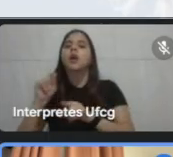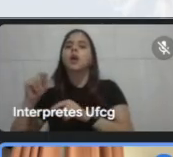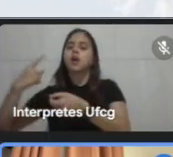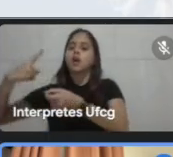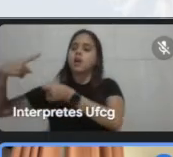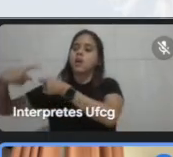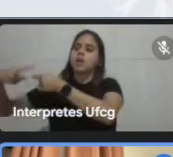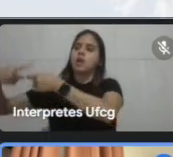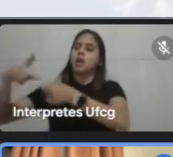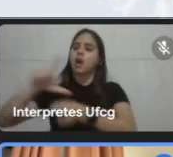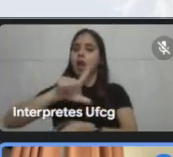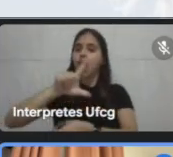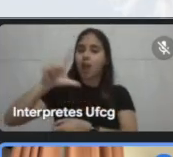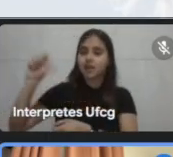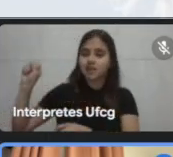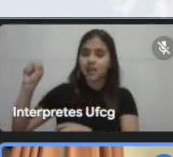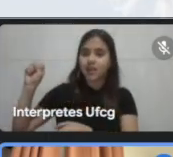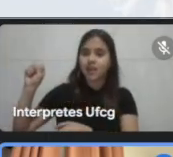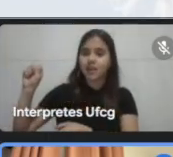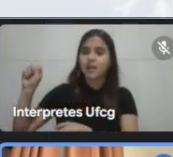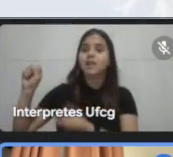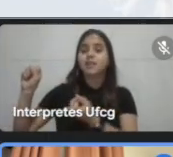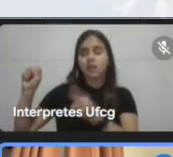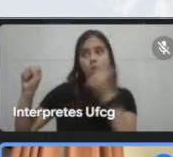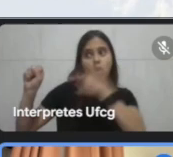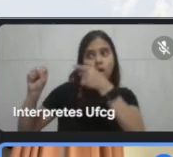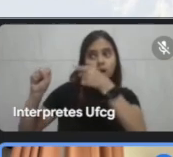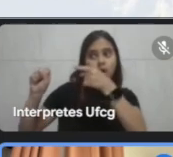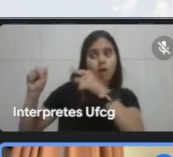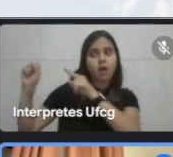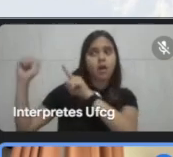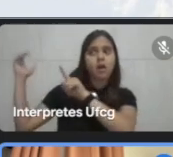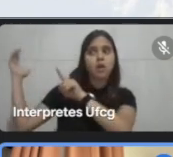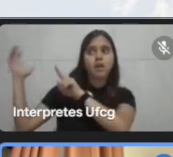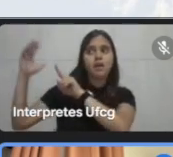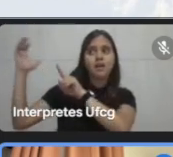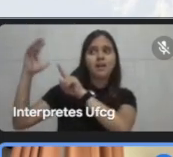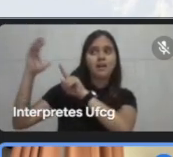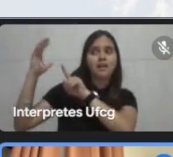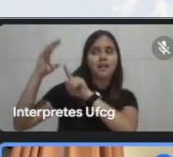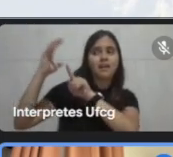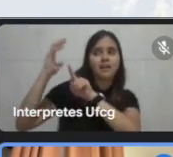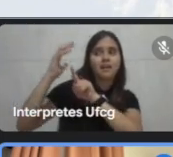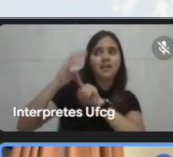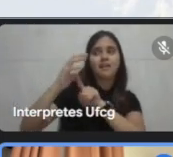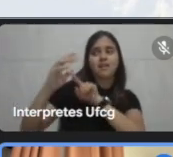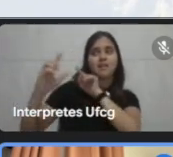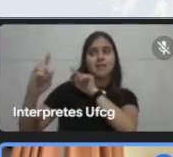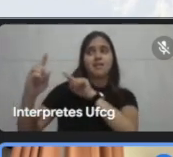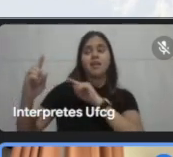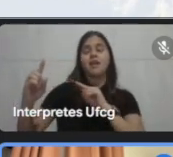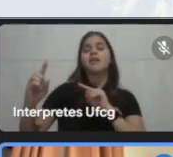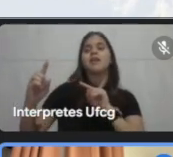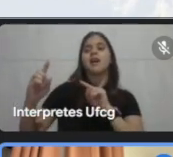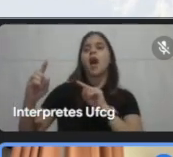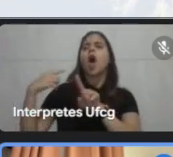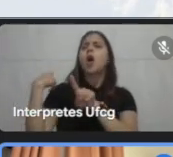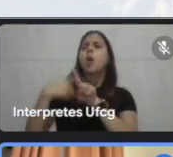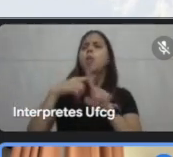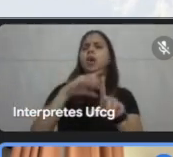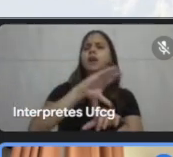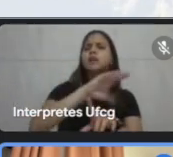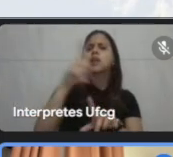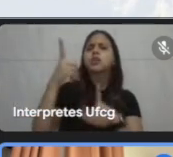vários condomínios. Então, aquela influência de Lagoa Seca hoje, ela já exerce uma influência em Campina Grande, porque a gente tem um crescimento que está